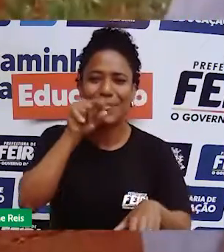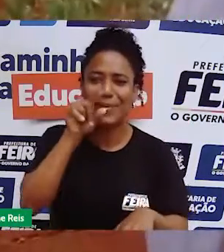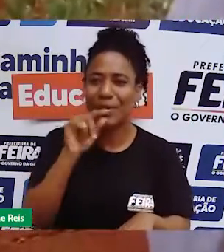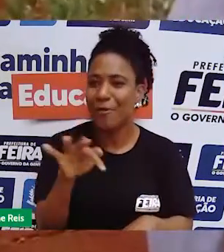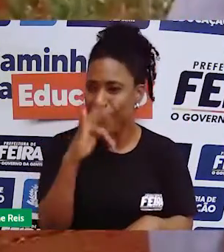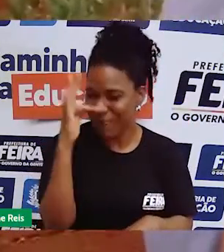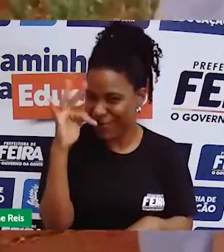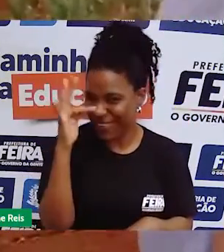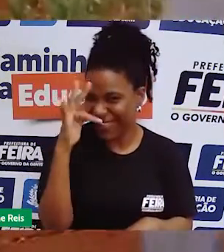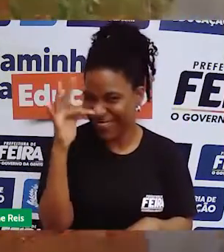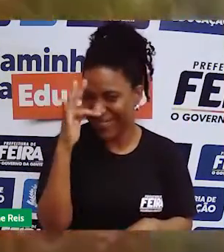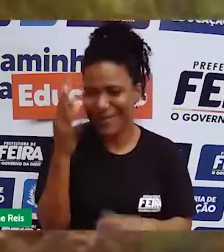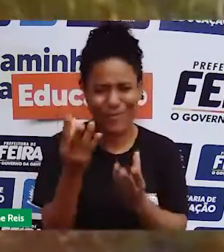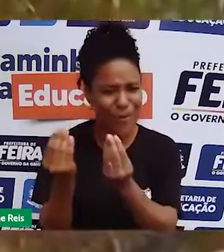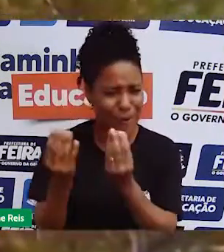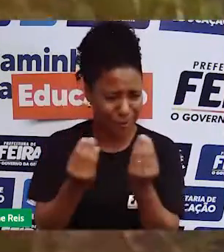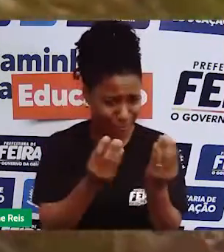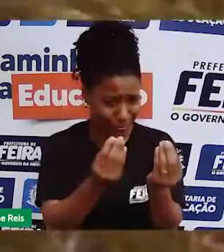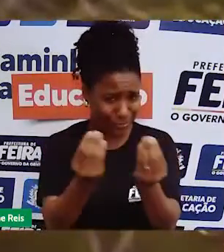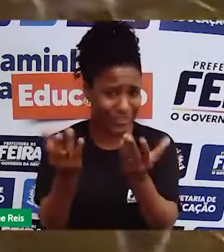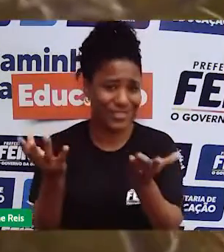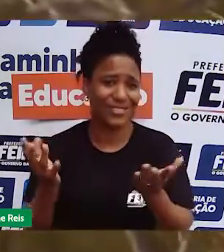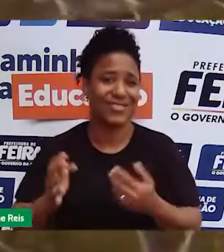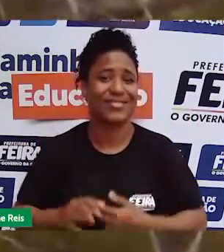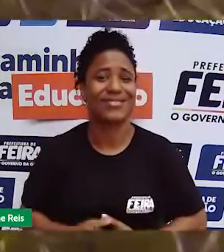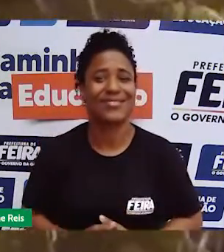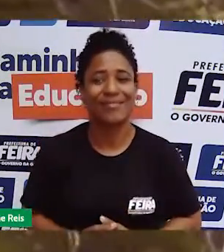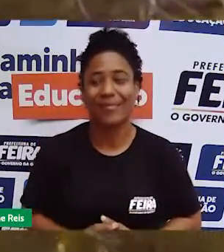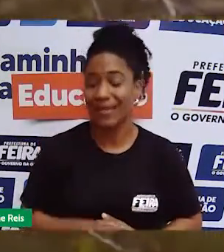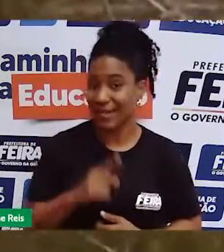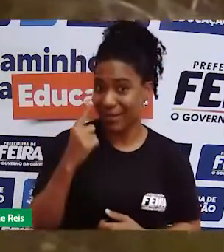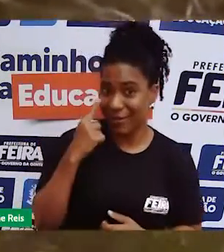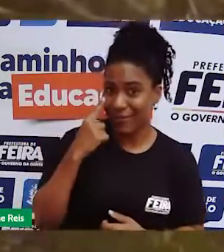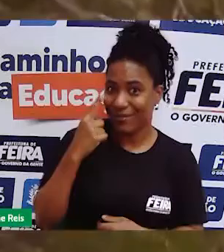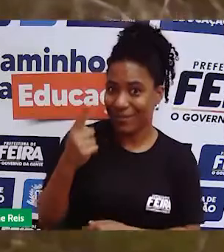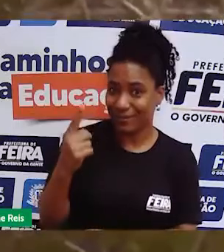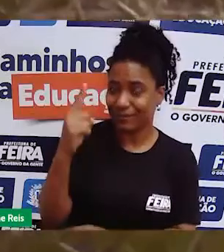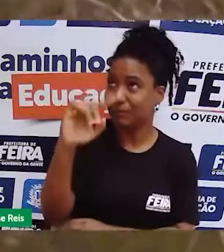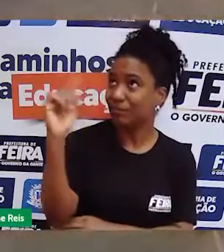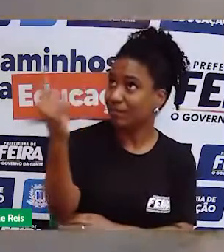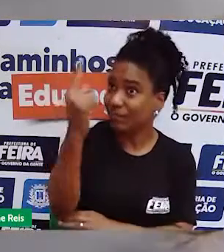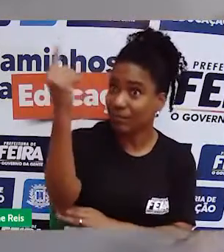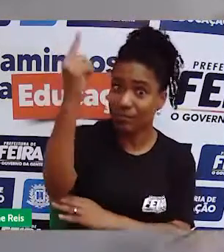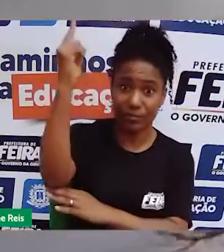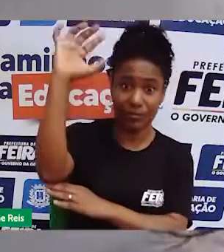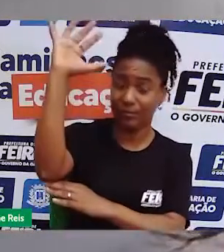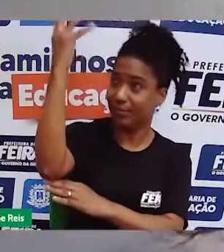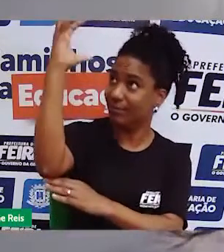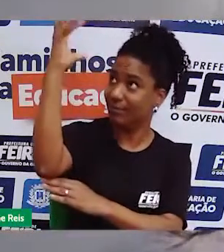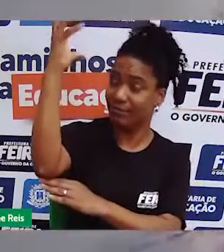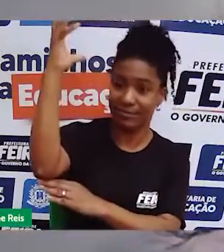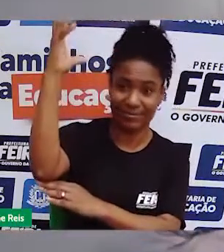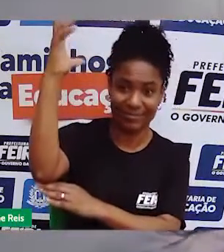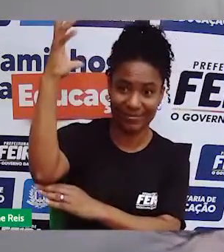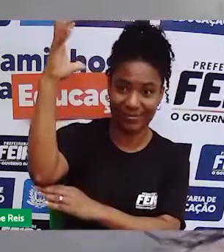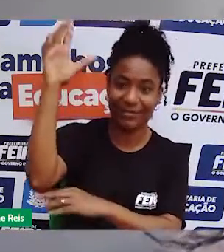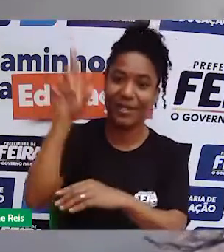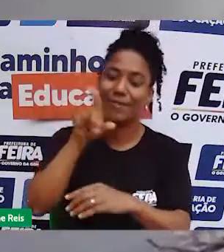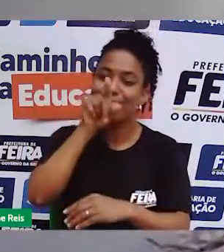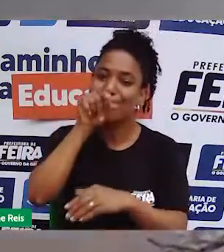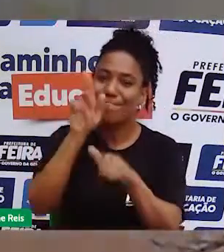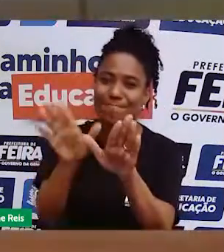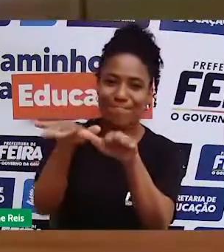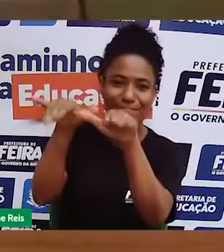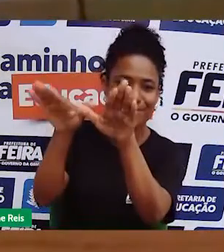muita flor, né não? E é no alto, por onde os pássaros passeiam, que as nuvens insistem em